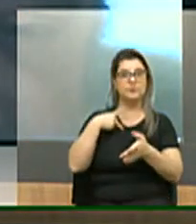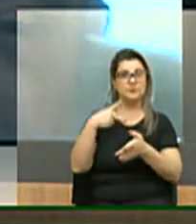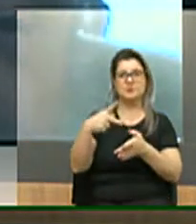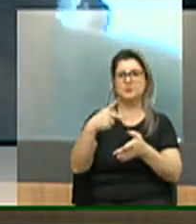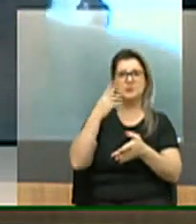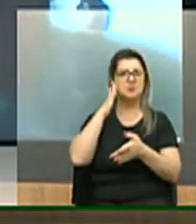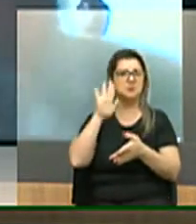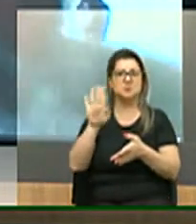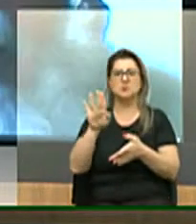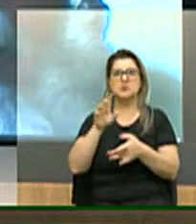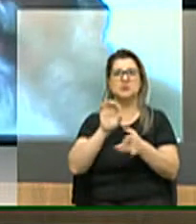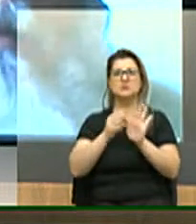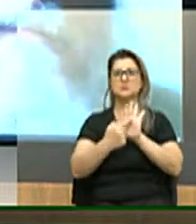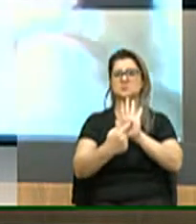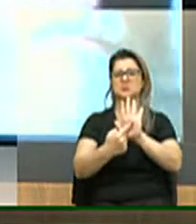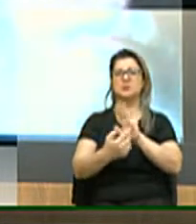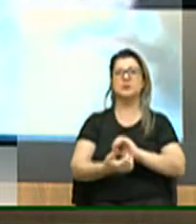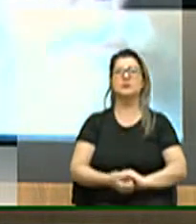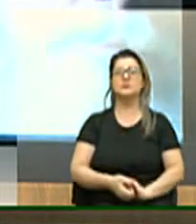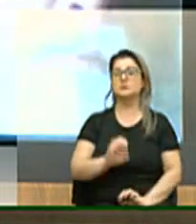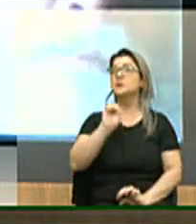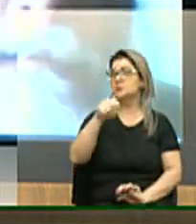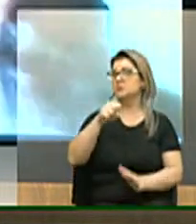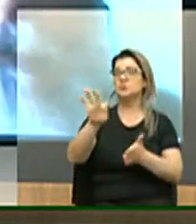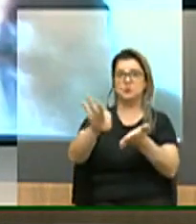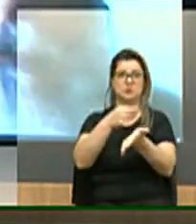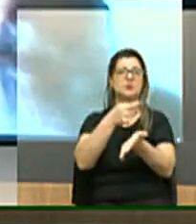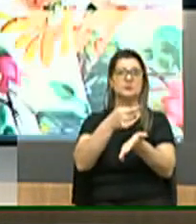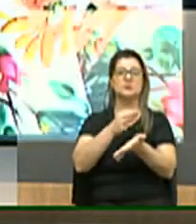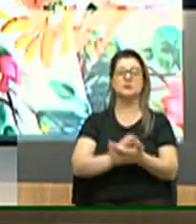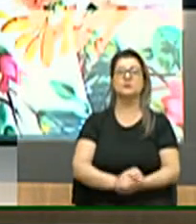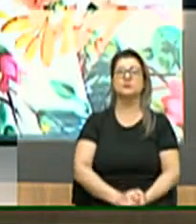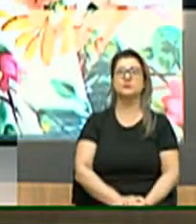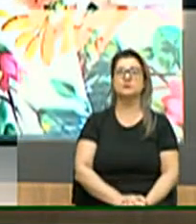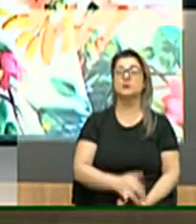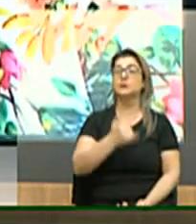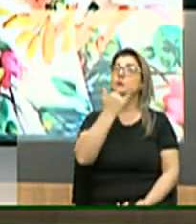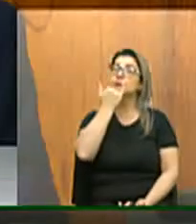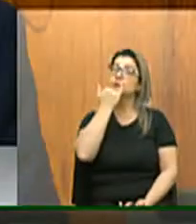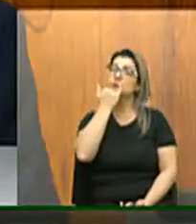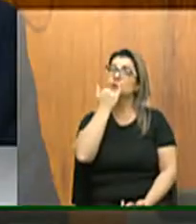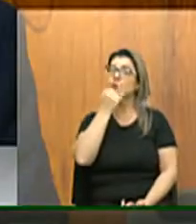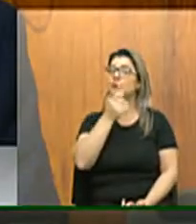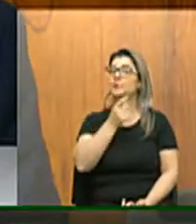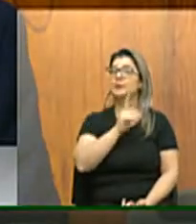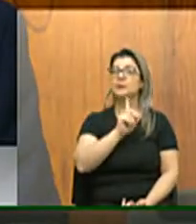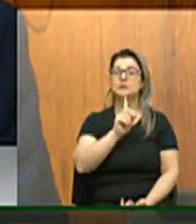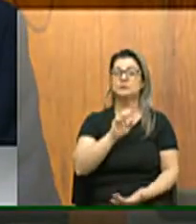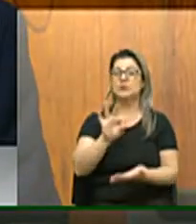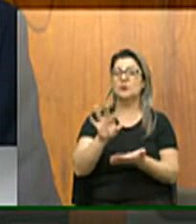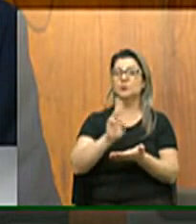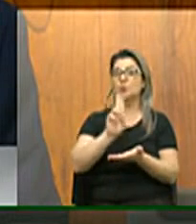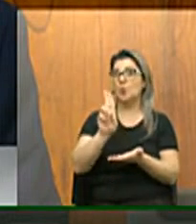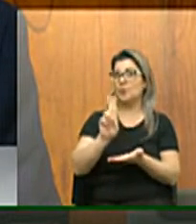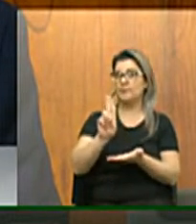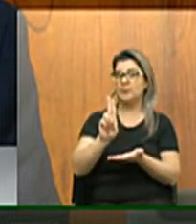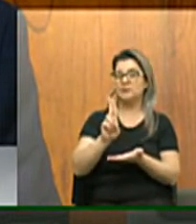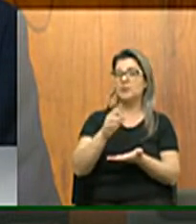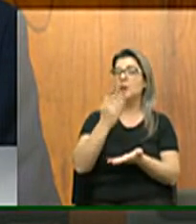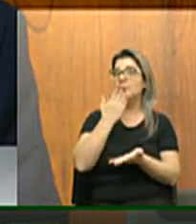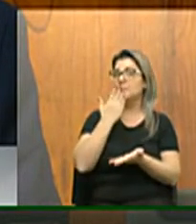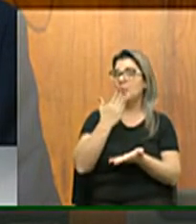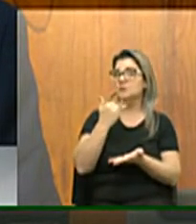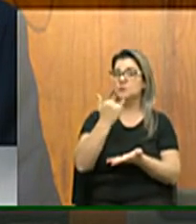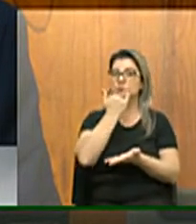sei se apareceu aí. Sim, está escrito aqui. É que não está, desculpa, é que não está com o seu nome, está Del aqui. Até eu peço depois,